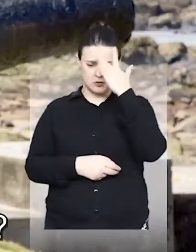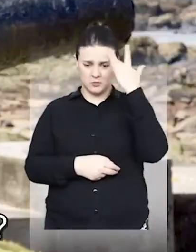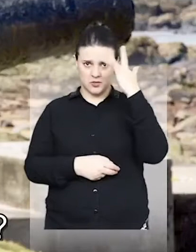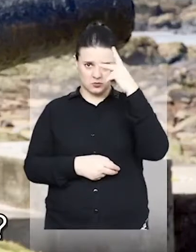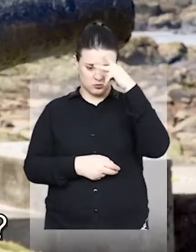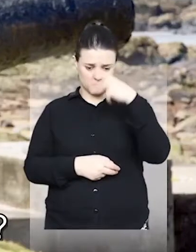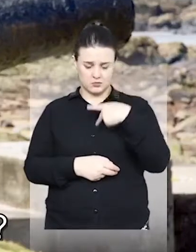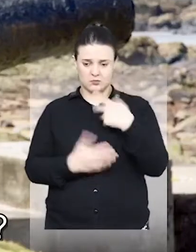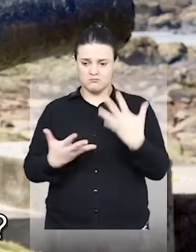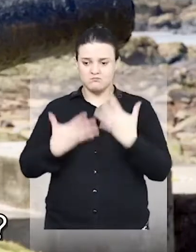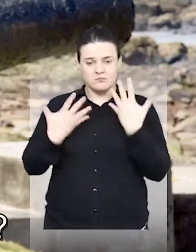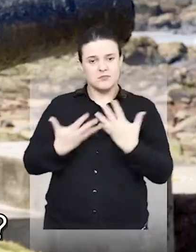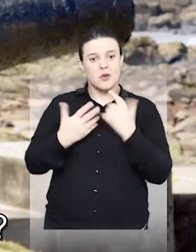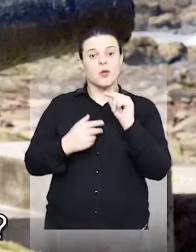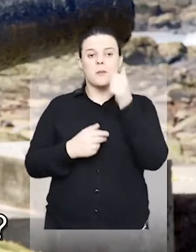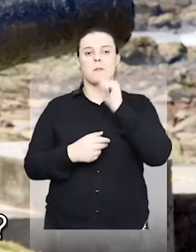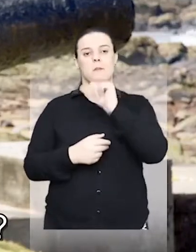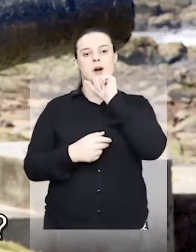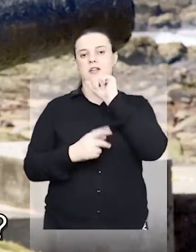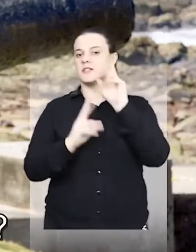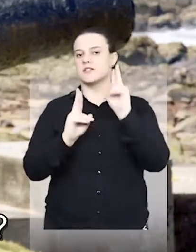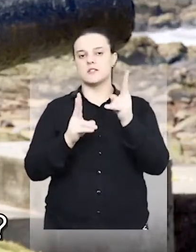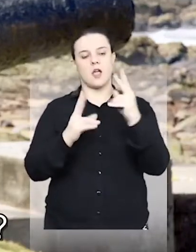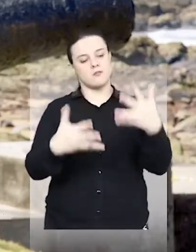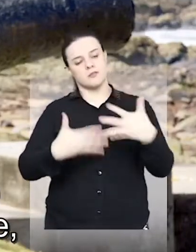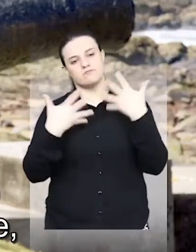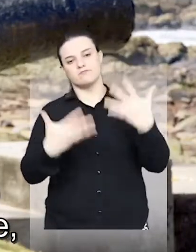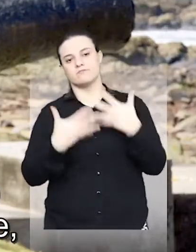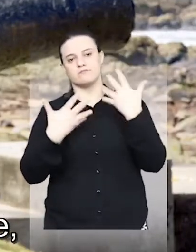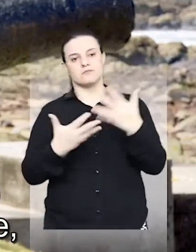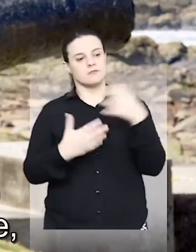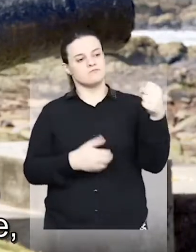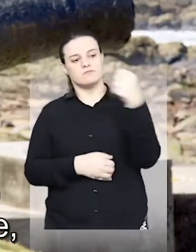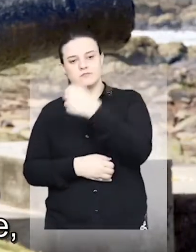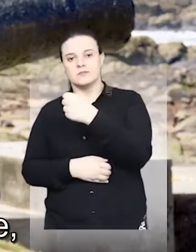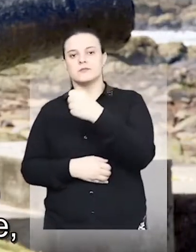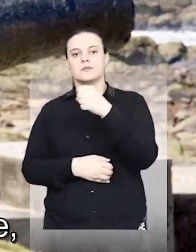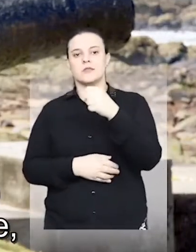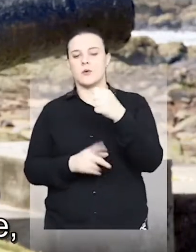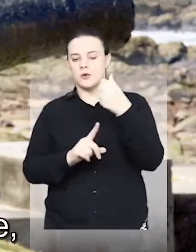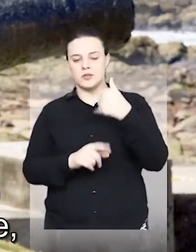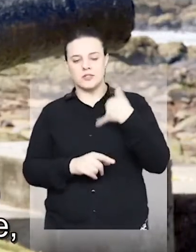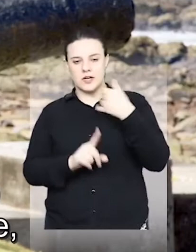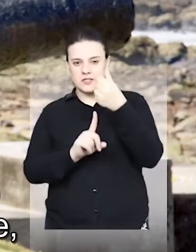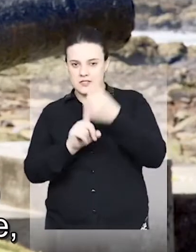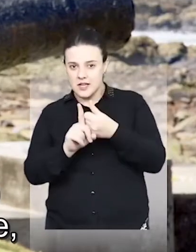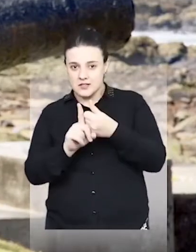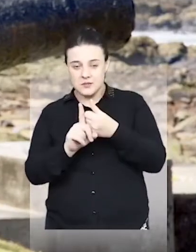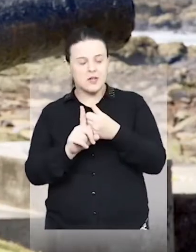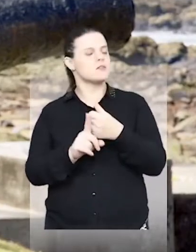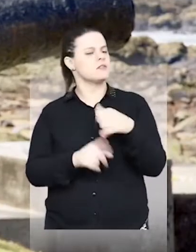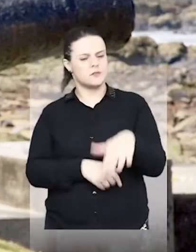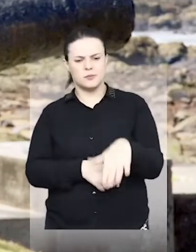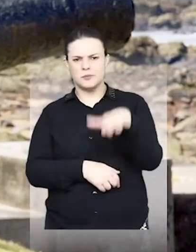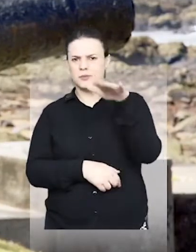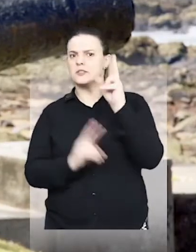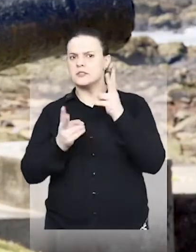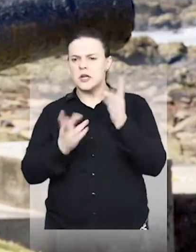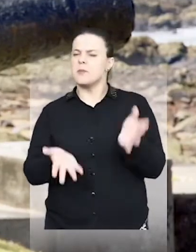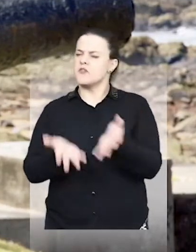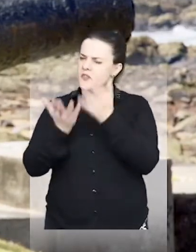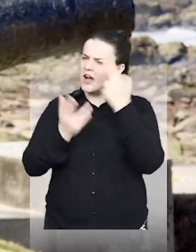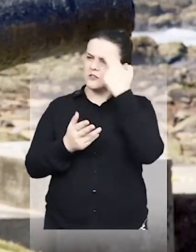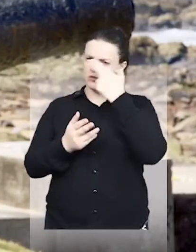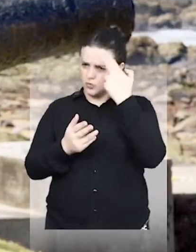que como pessoa, quem me incentivou mais foi minha mãe, né? Porque ela sempre me colocou no esporte desde os 6 meses de idade e ela sempre dizia pra mim, não,